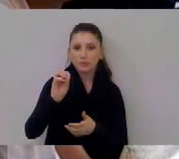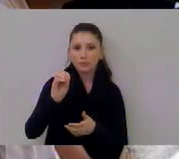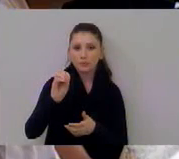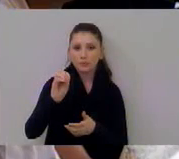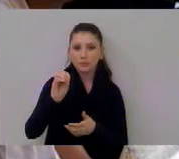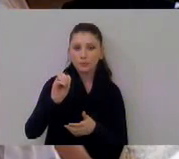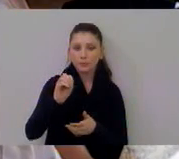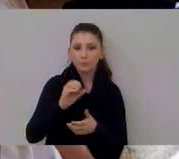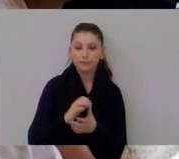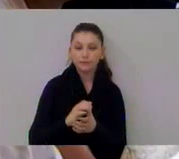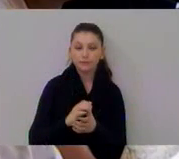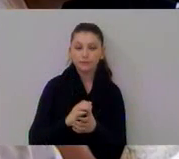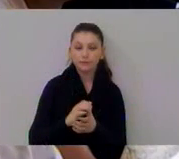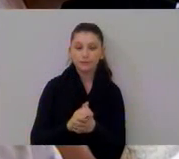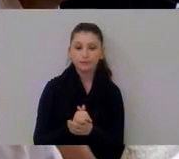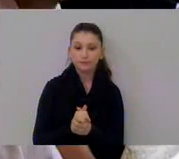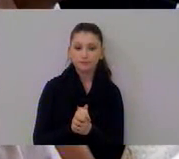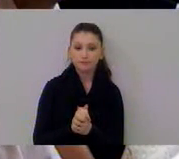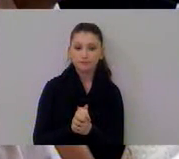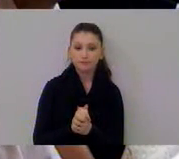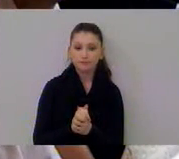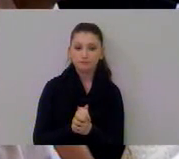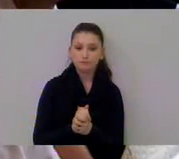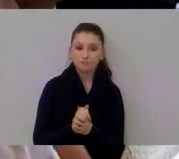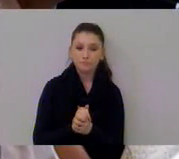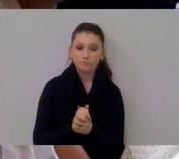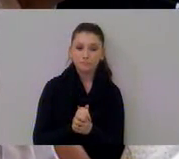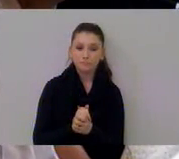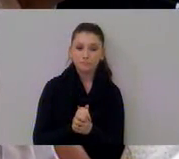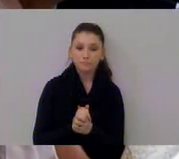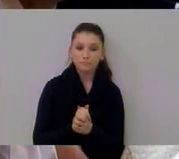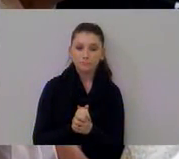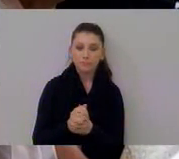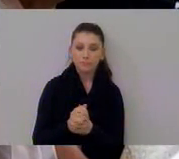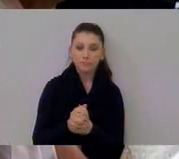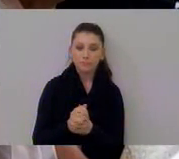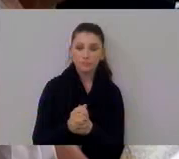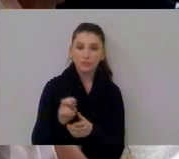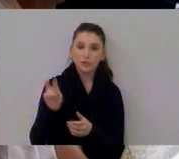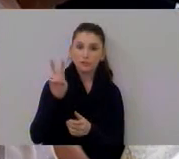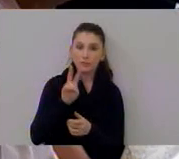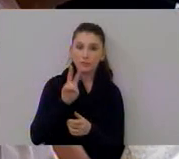queira usar a palavra? Vereador Jeves.